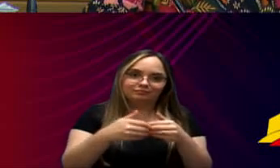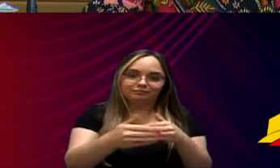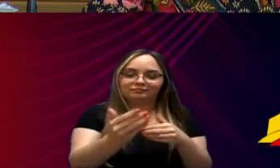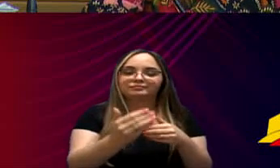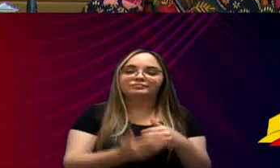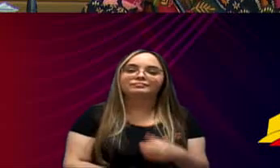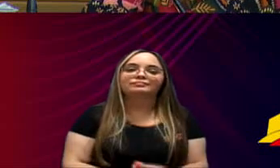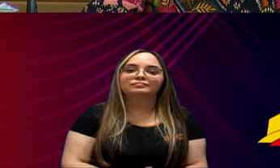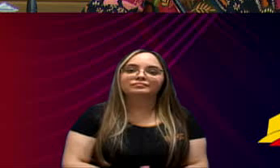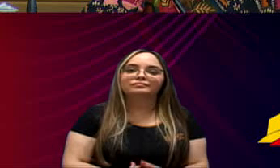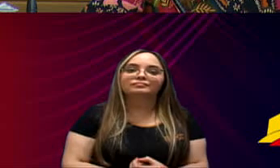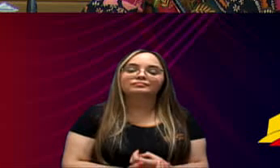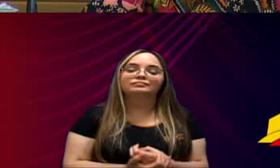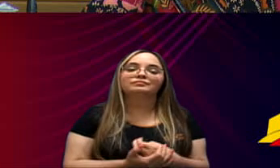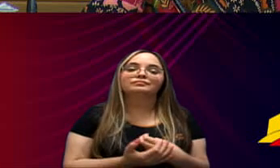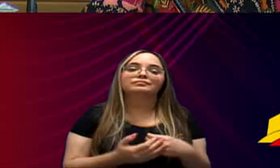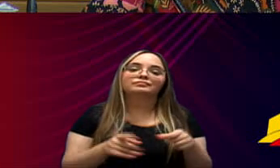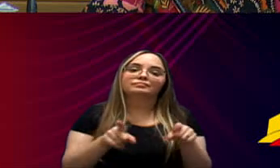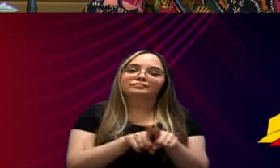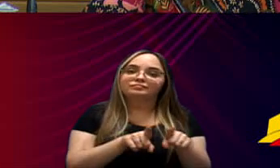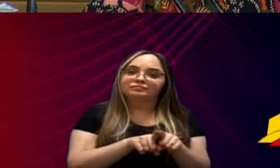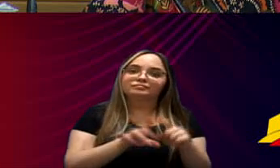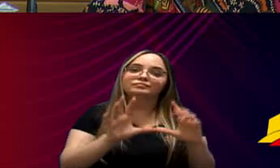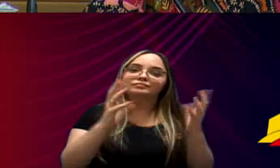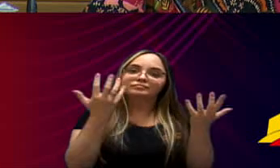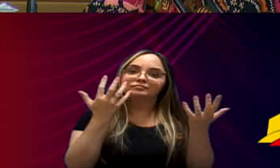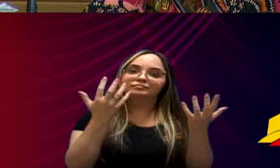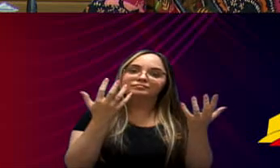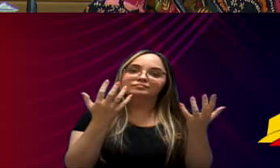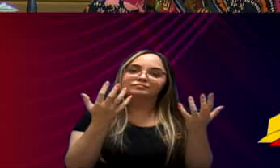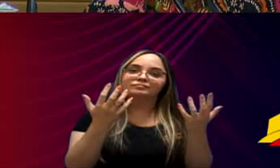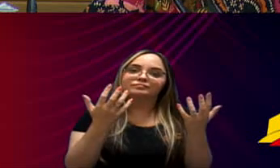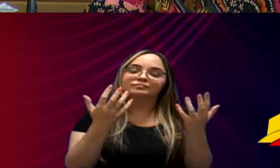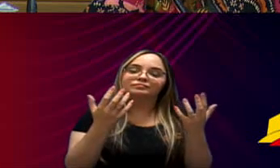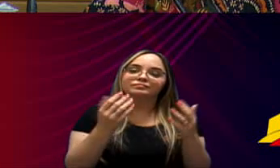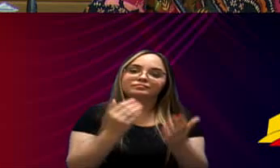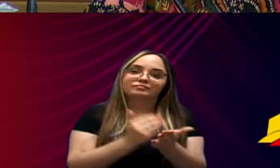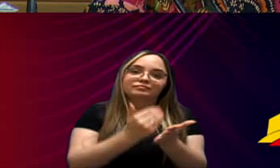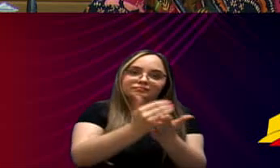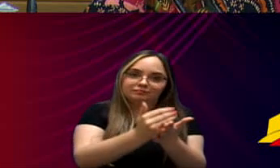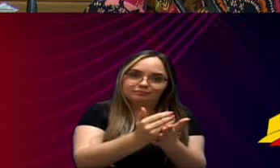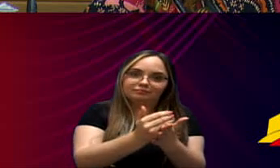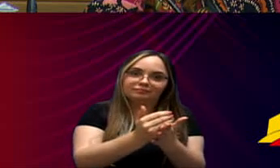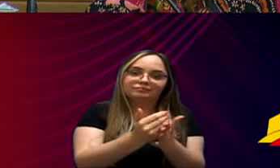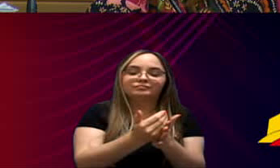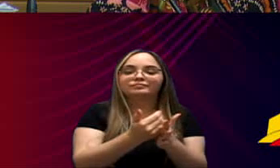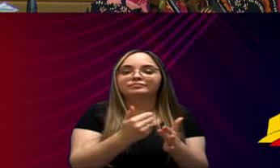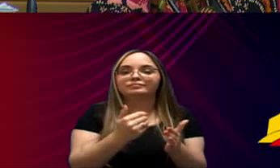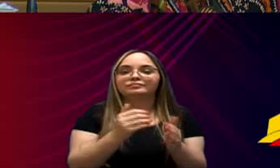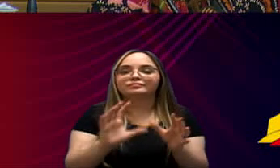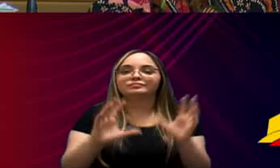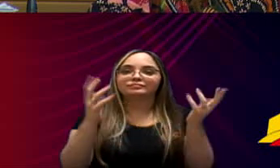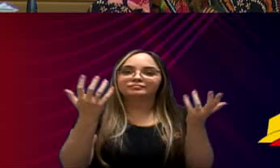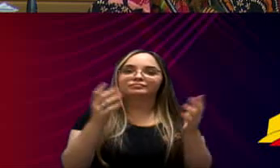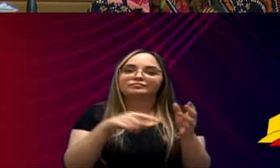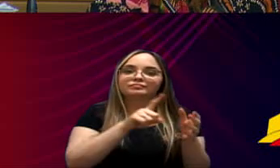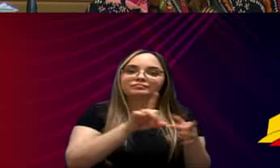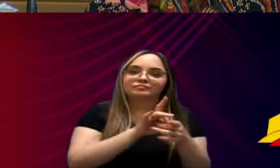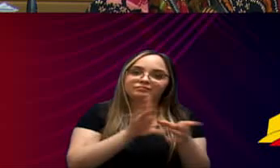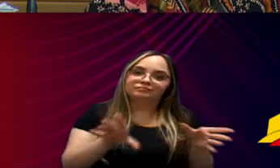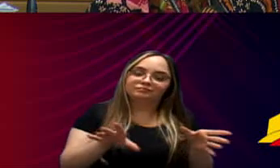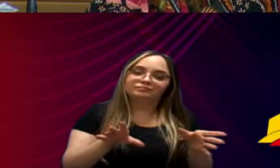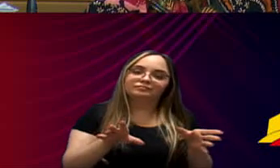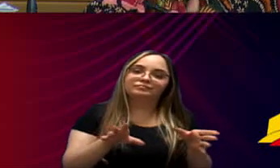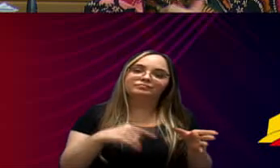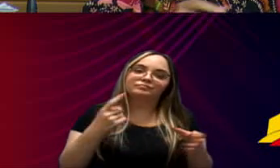desses eventos, incluindo esses eventos complementares, né, nos eventos que permitem